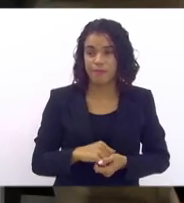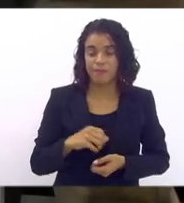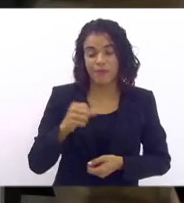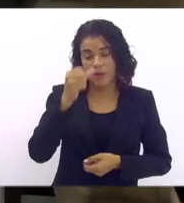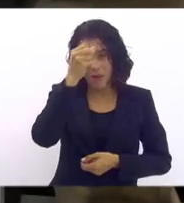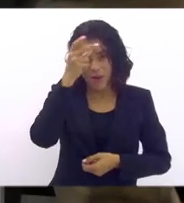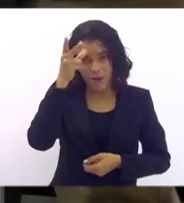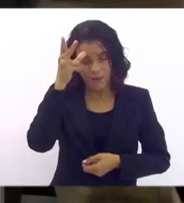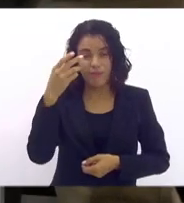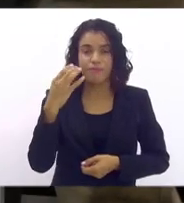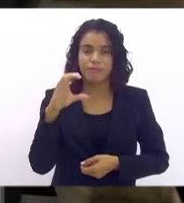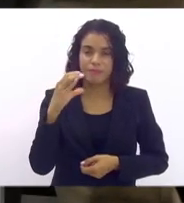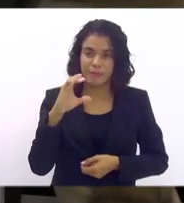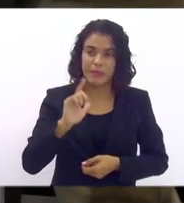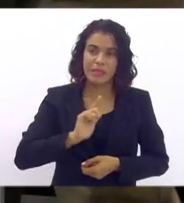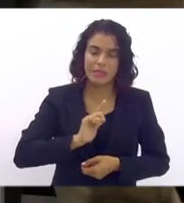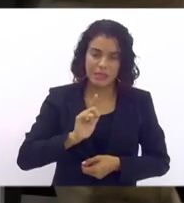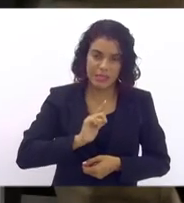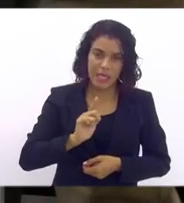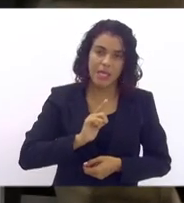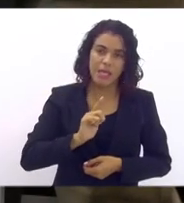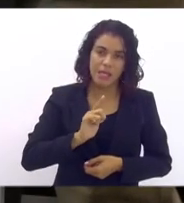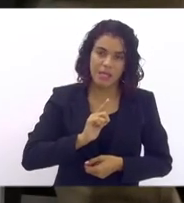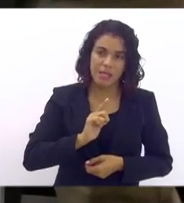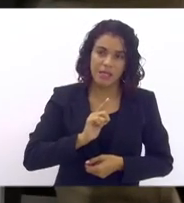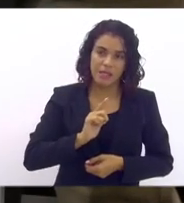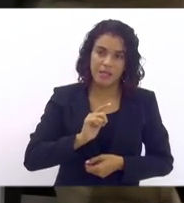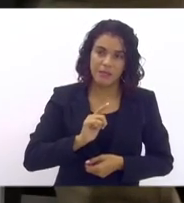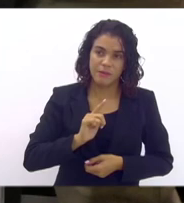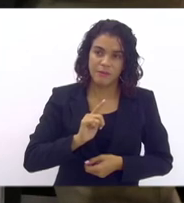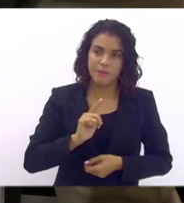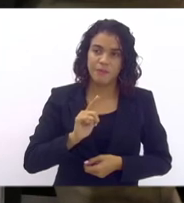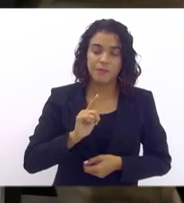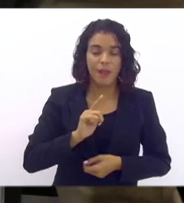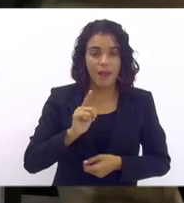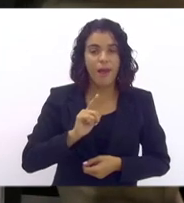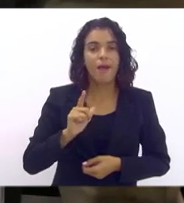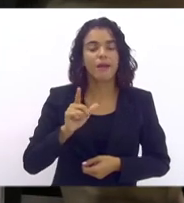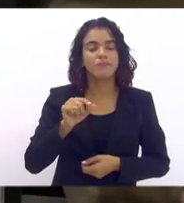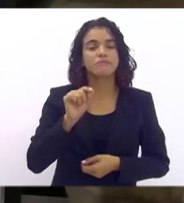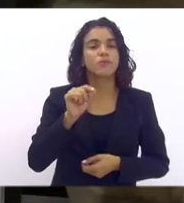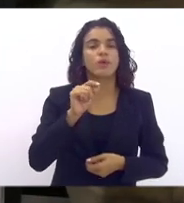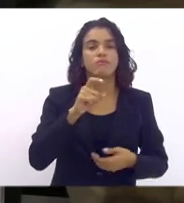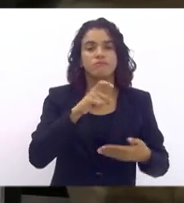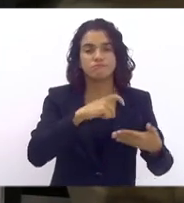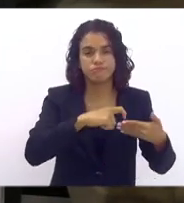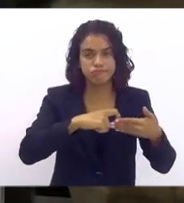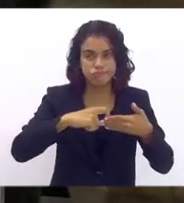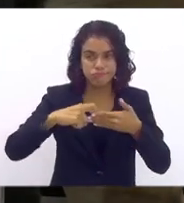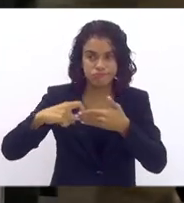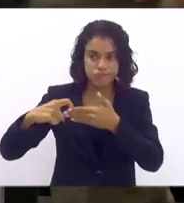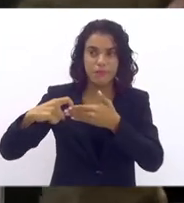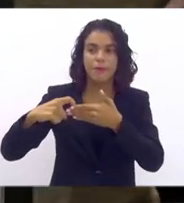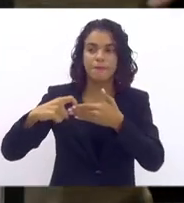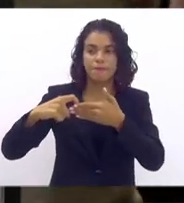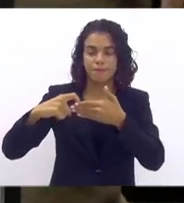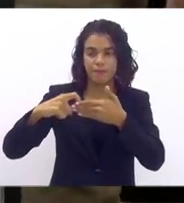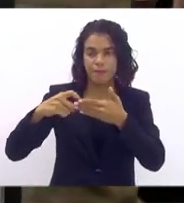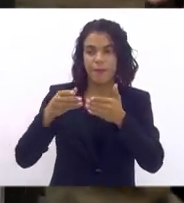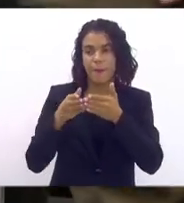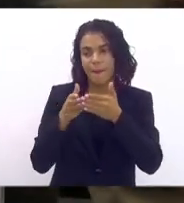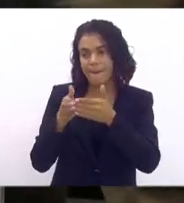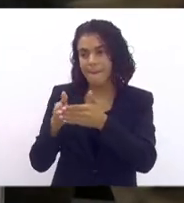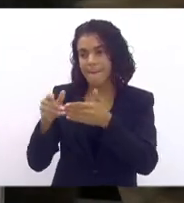de já tem as licenças pertinentes para fazer a destinação de resíduos ela recolheu a partir do da retirada do mar ela recolheu e